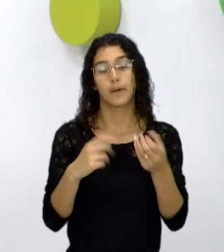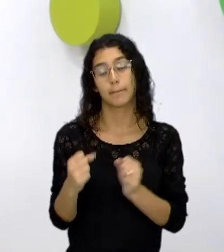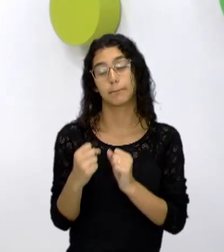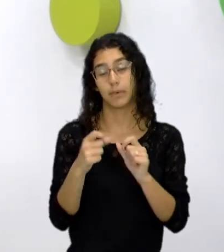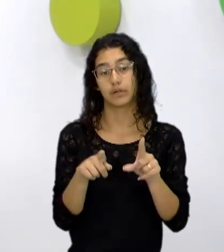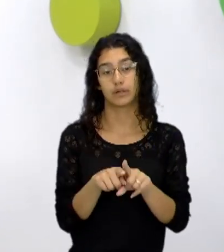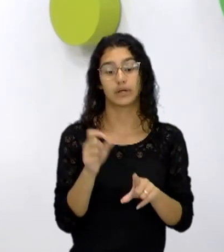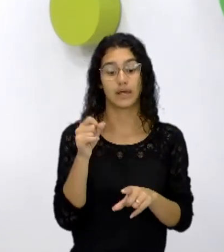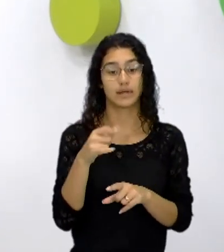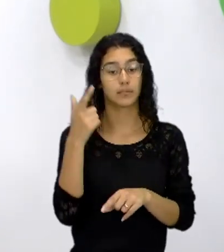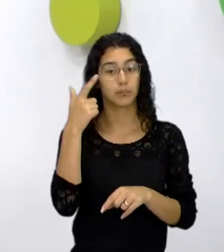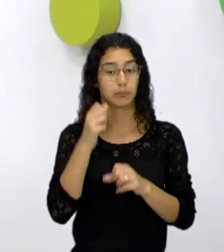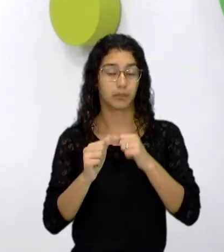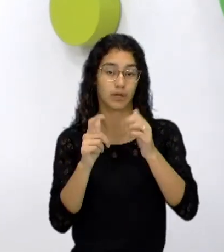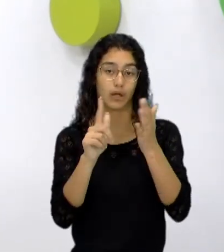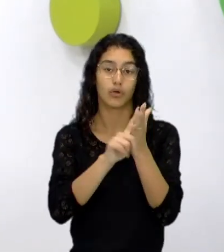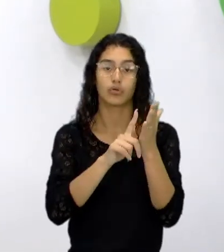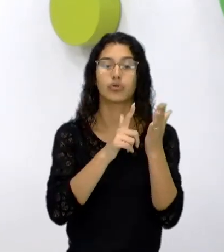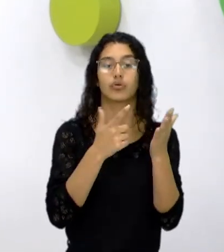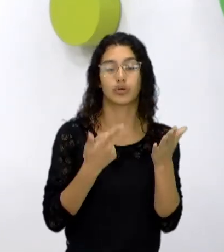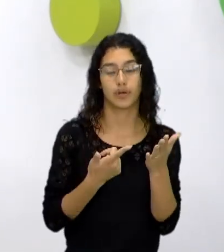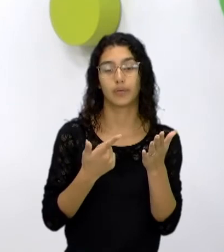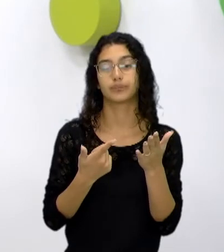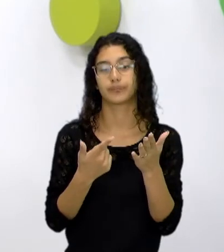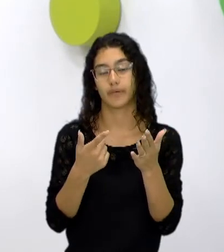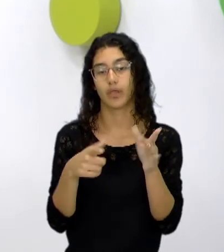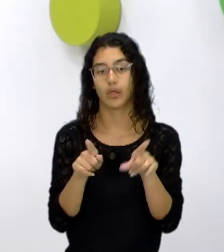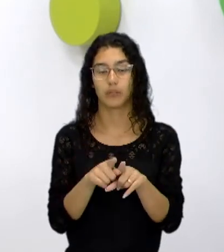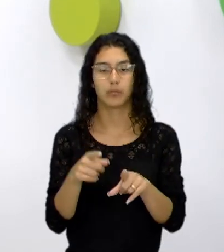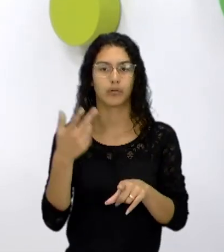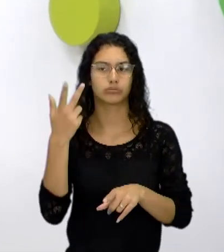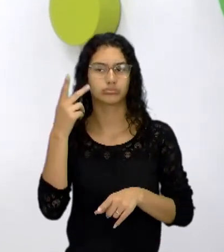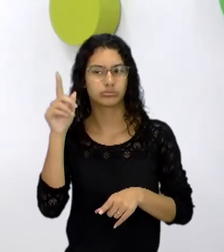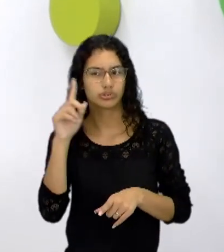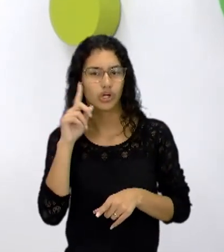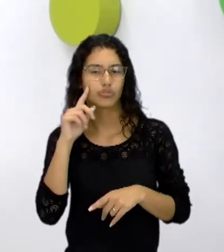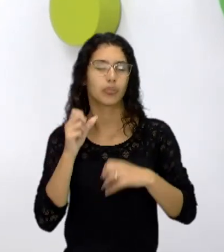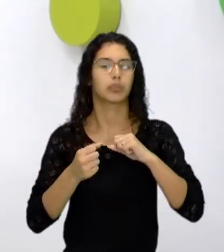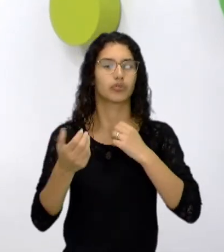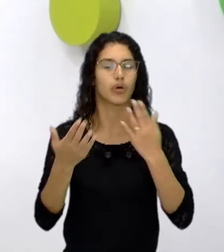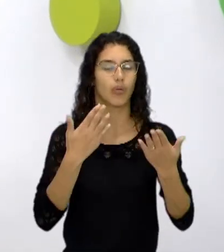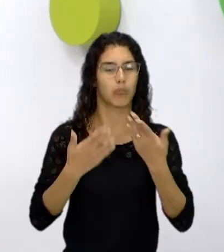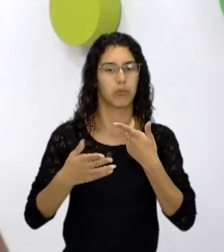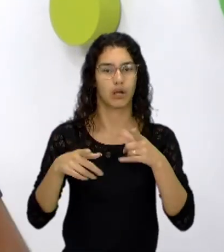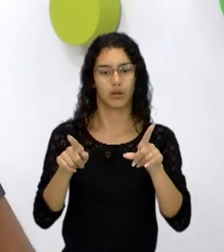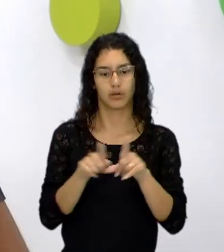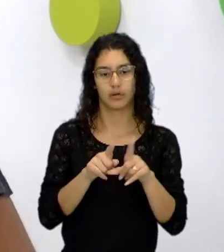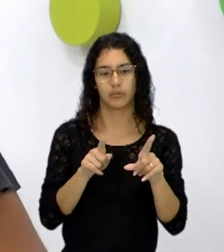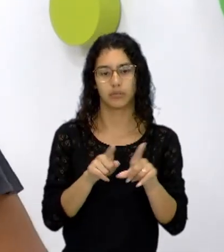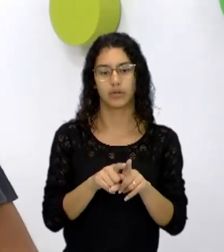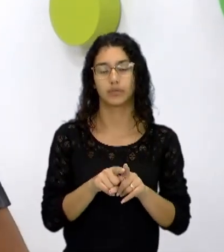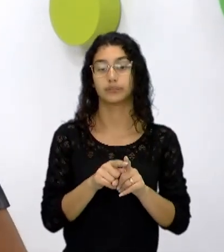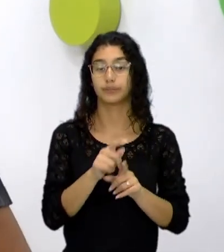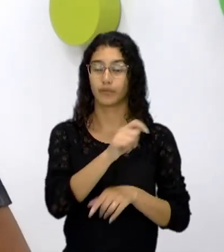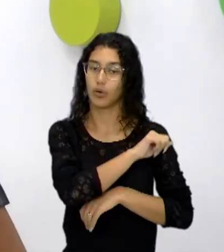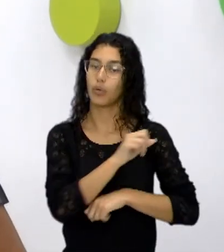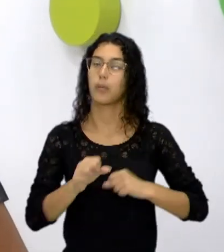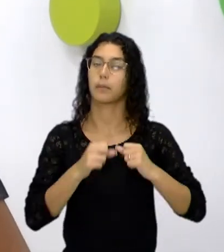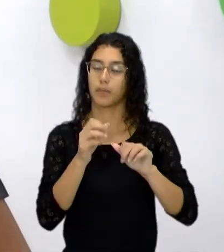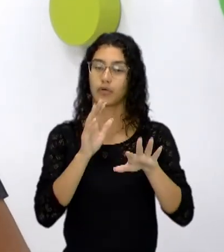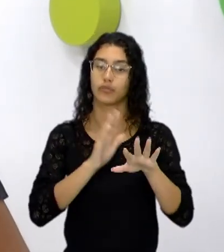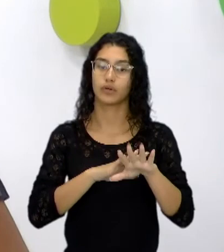se pudesse, jornais e veículos que são mais tradicionais, e aí a gente ia poder comparar as abordagens, né? Isso o estudante pode